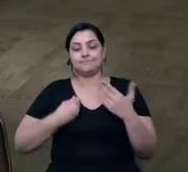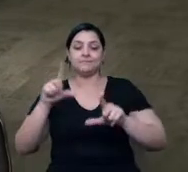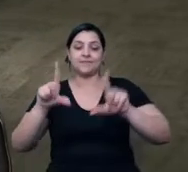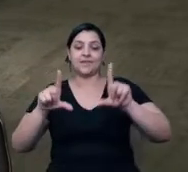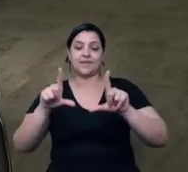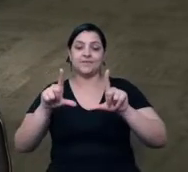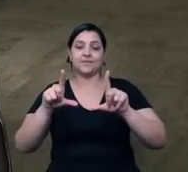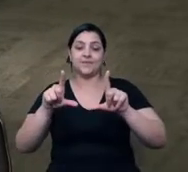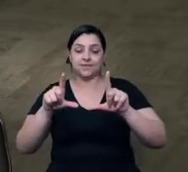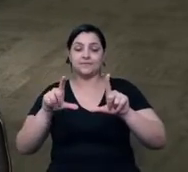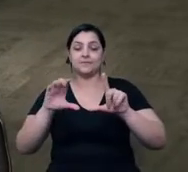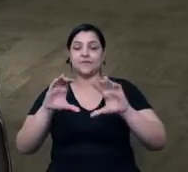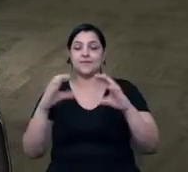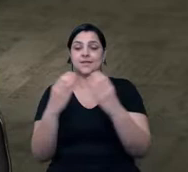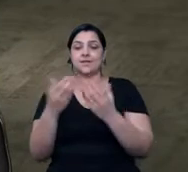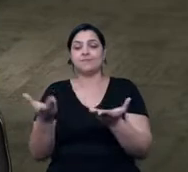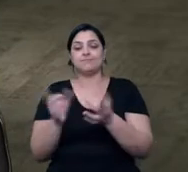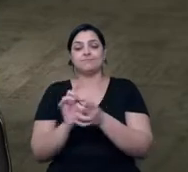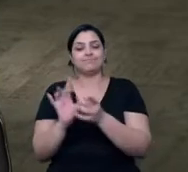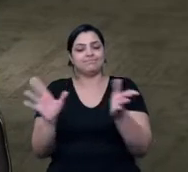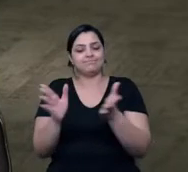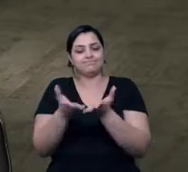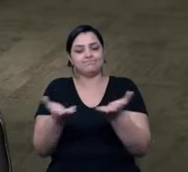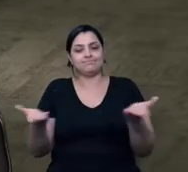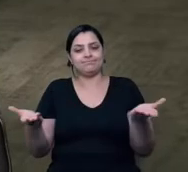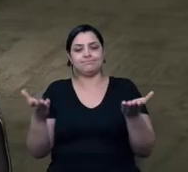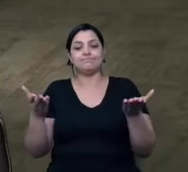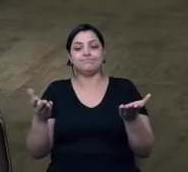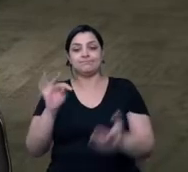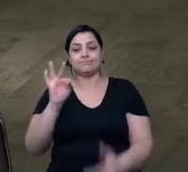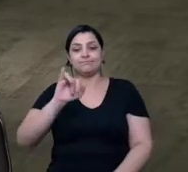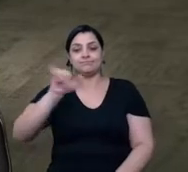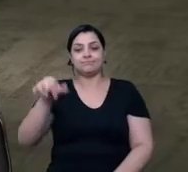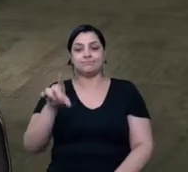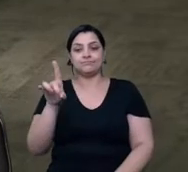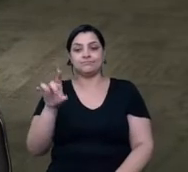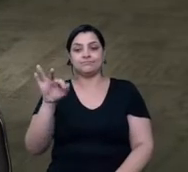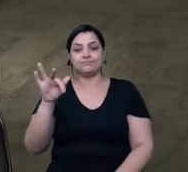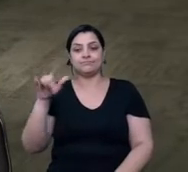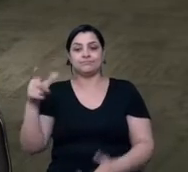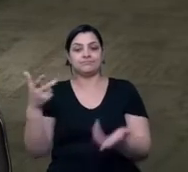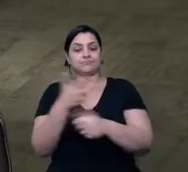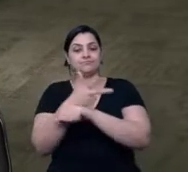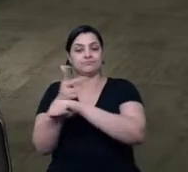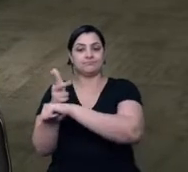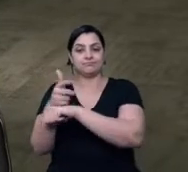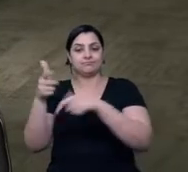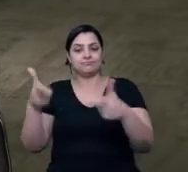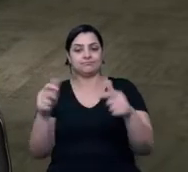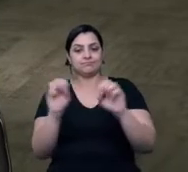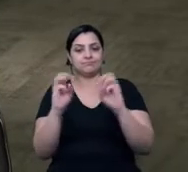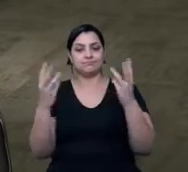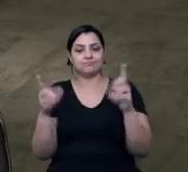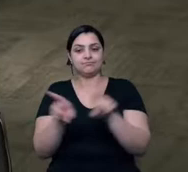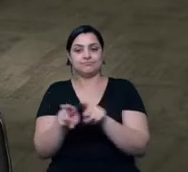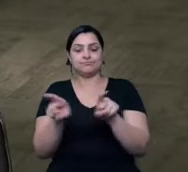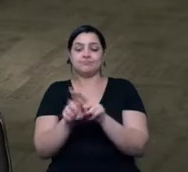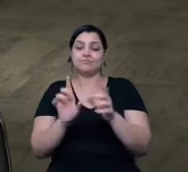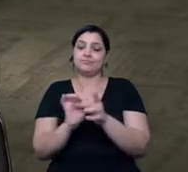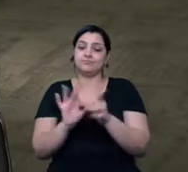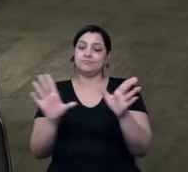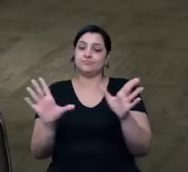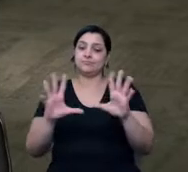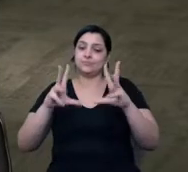que gentilmente forneceu ao TJDFT o estúdio para gravação do evento e disponibilizou todo o